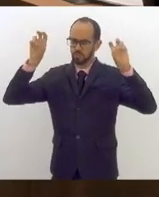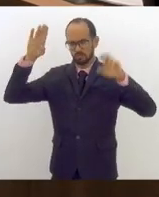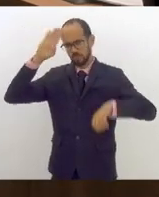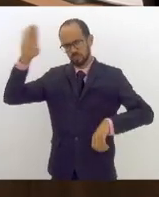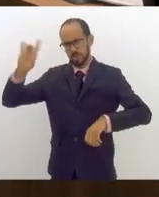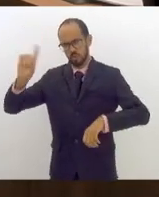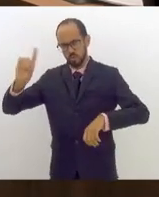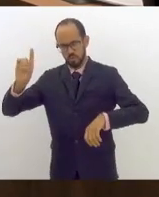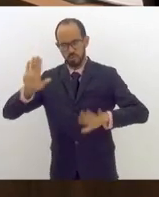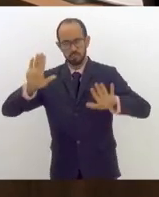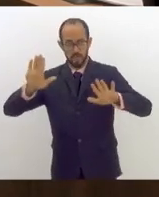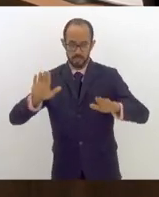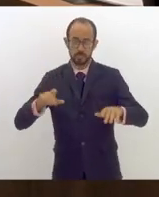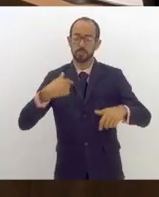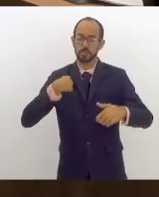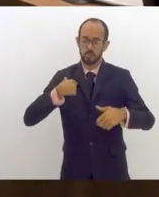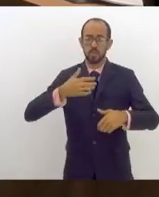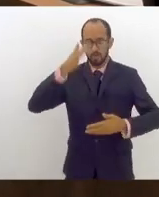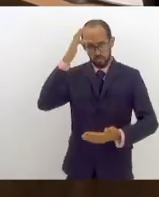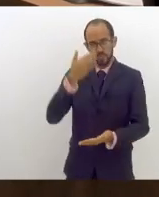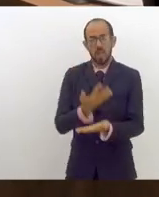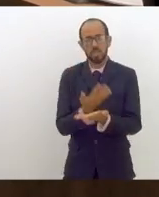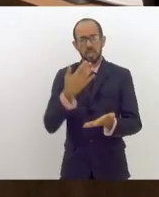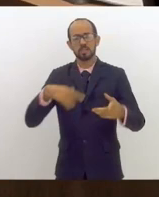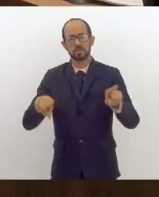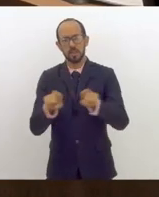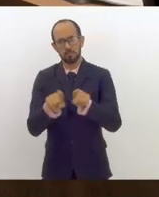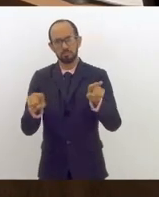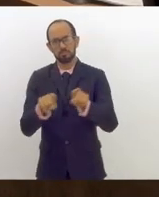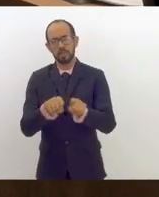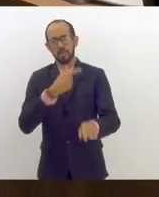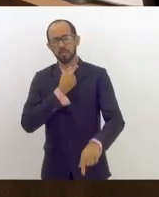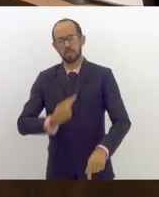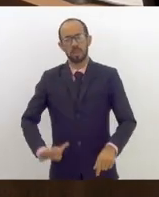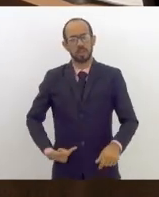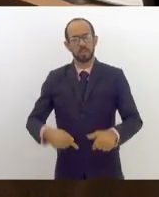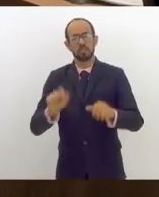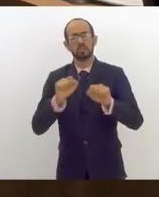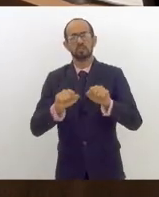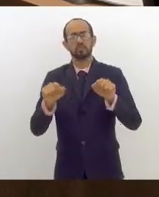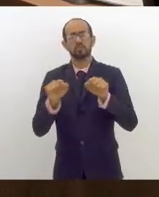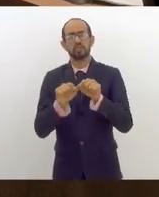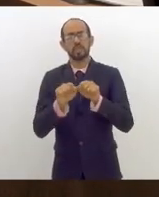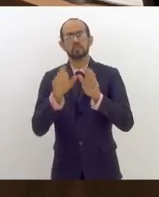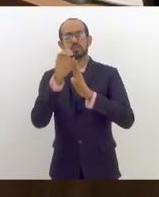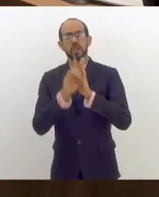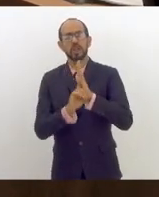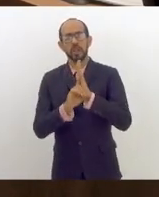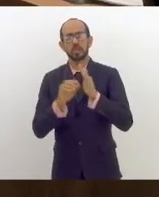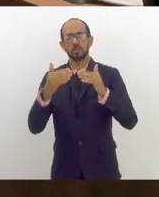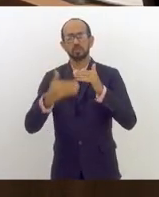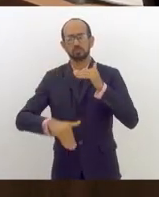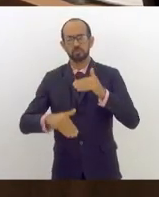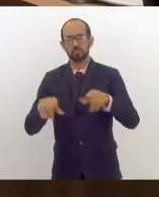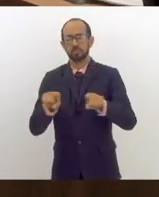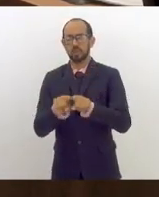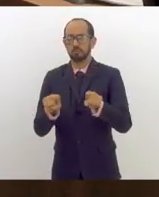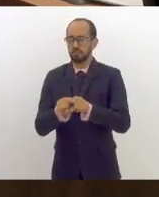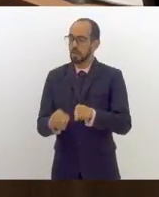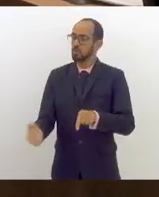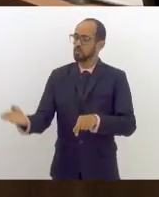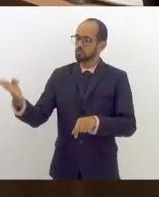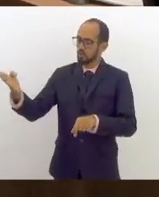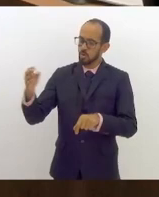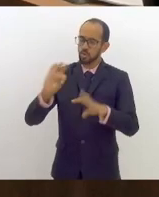tem toda a certeza que ele emitiu um decreto Incondicional não só o governador como o senhor e todos